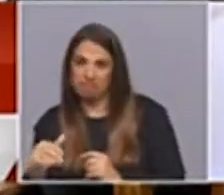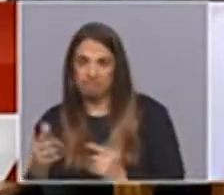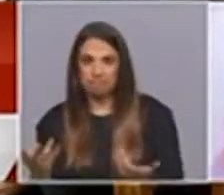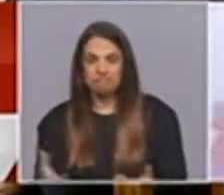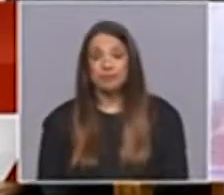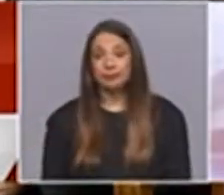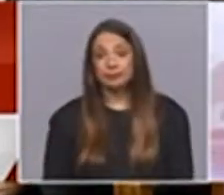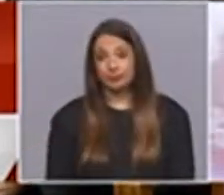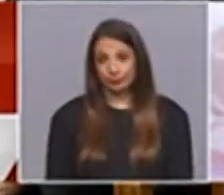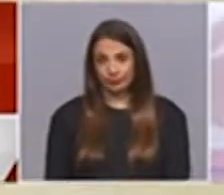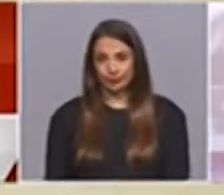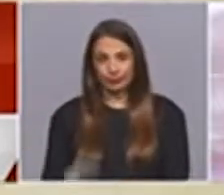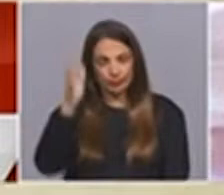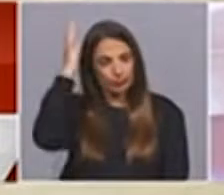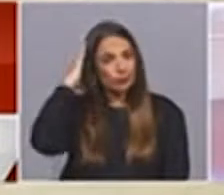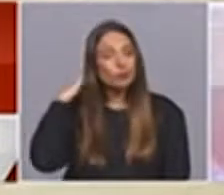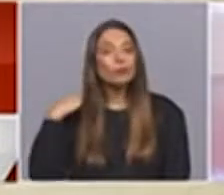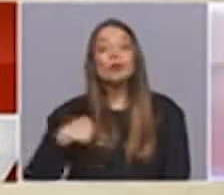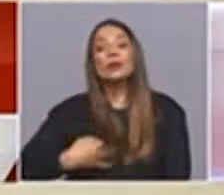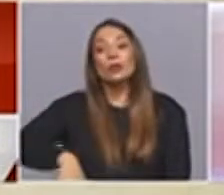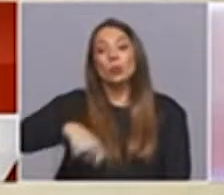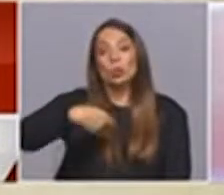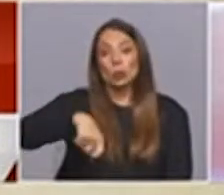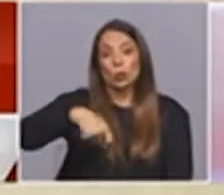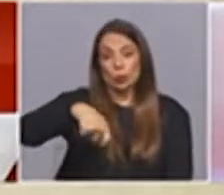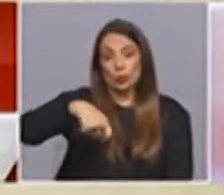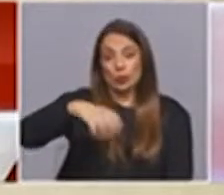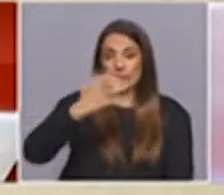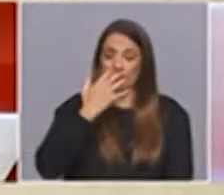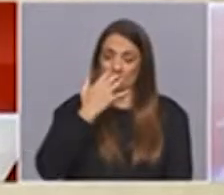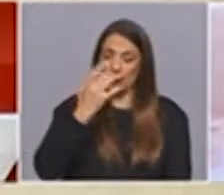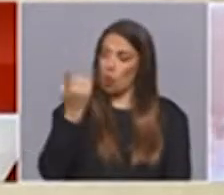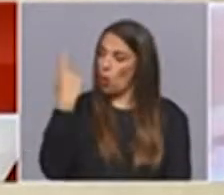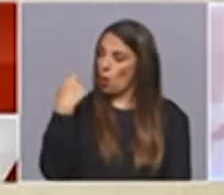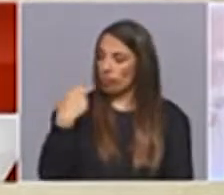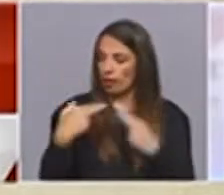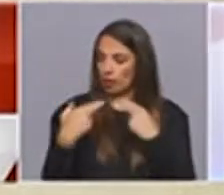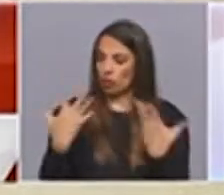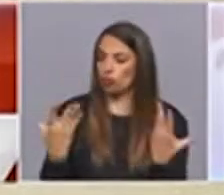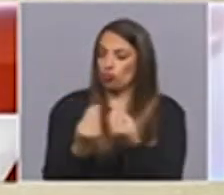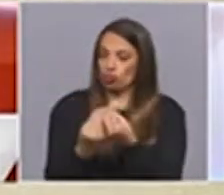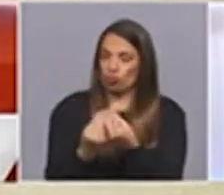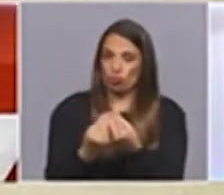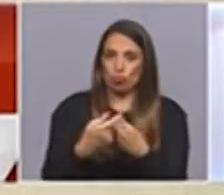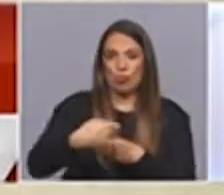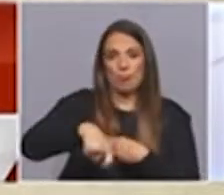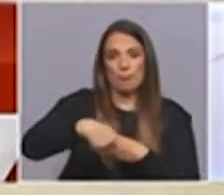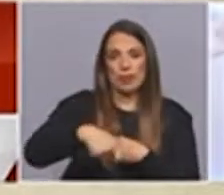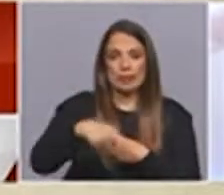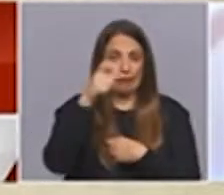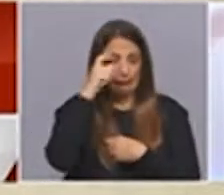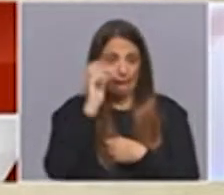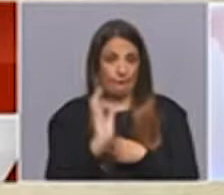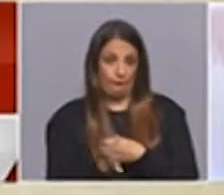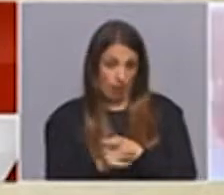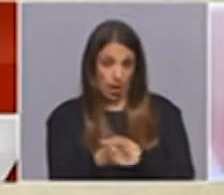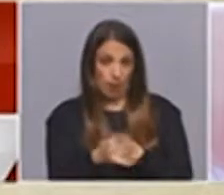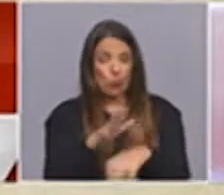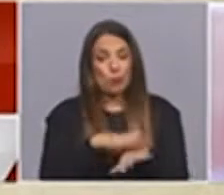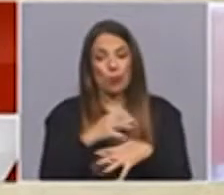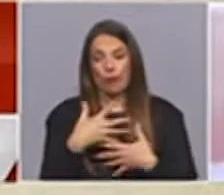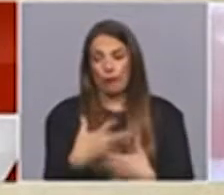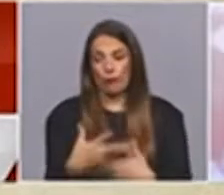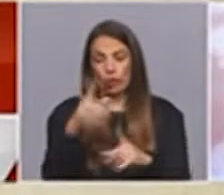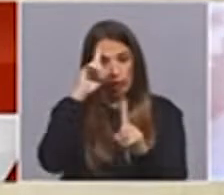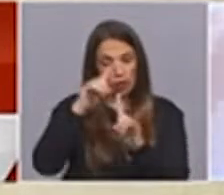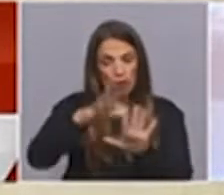Que o Presidente da República deu nota no jantar que ontem teve com o Presidente Ferro Rodrigues da vontade de